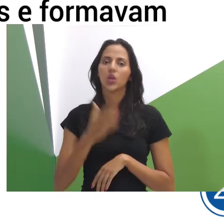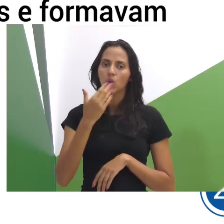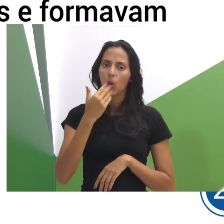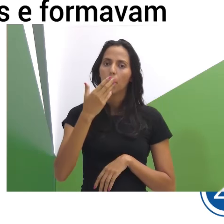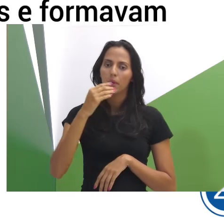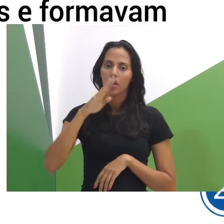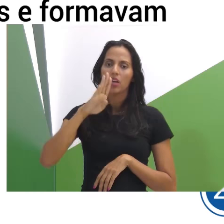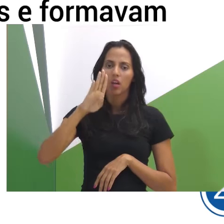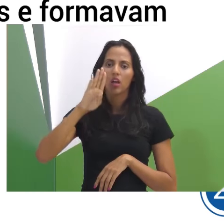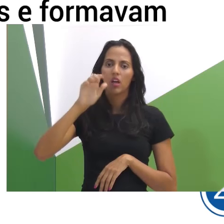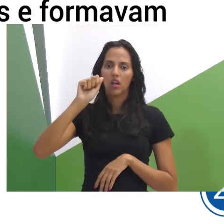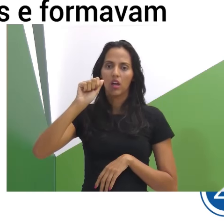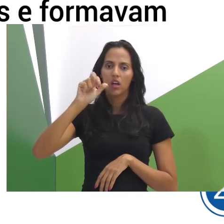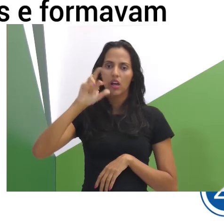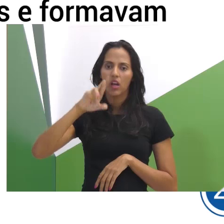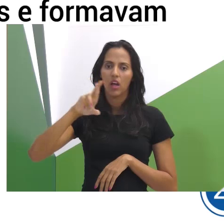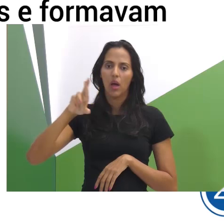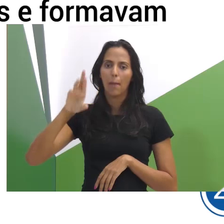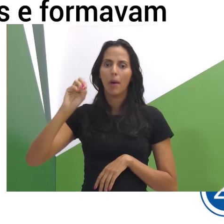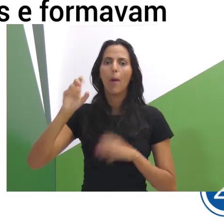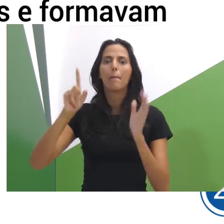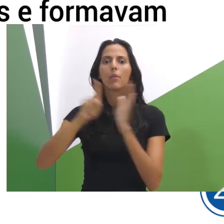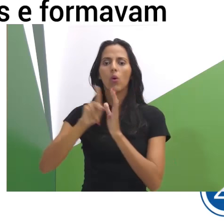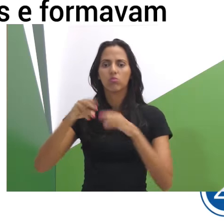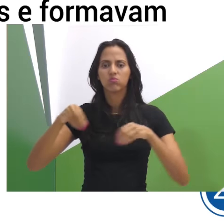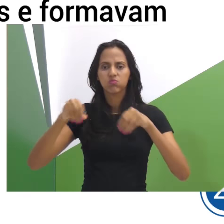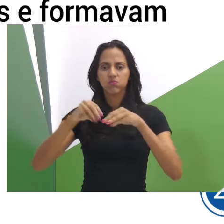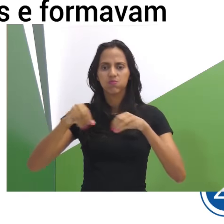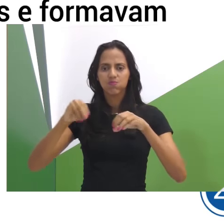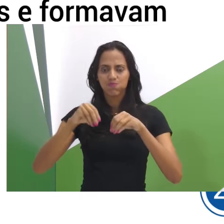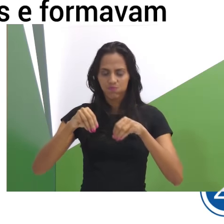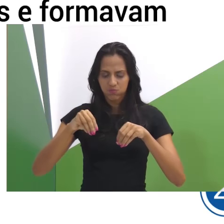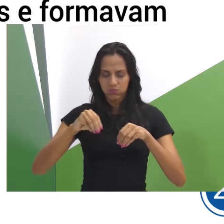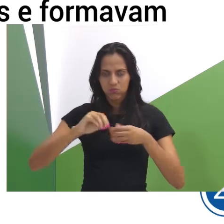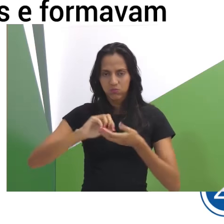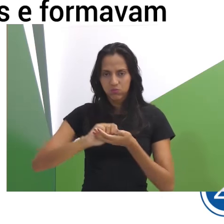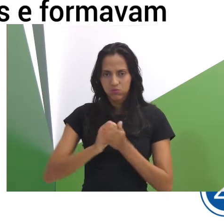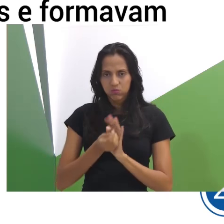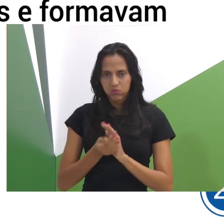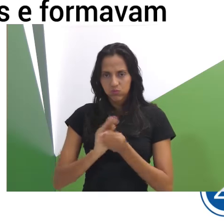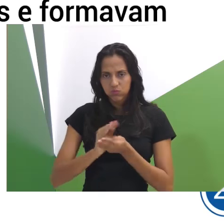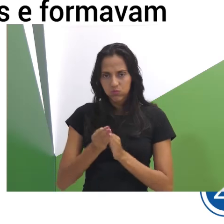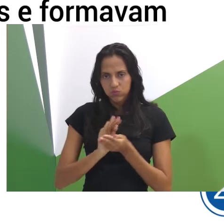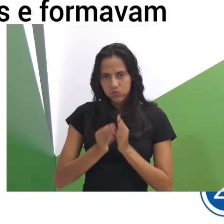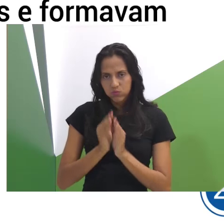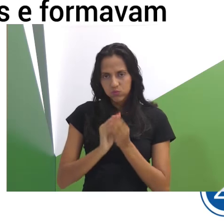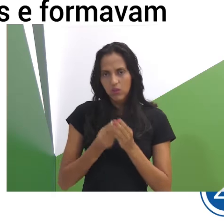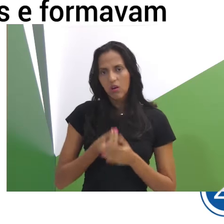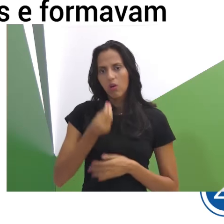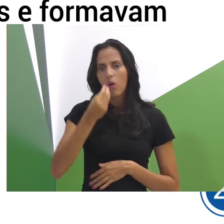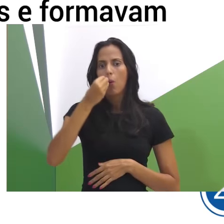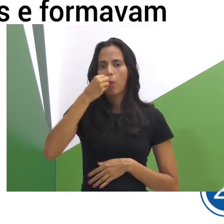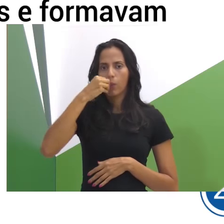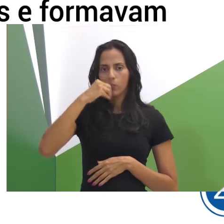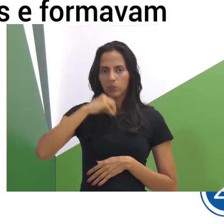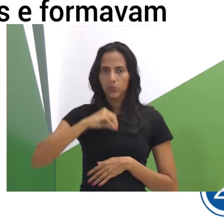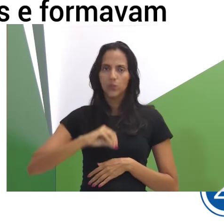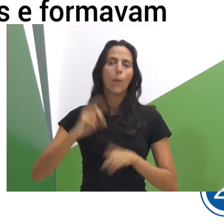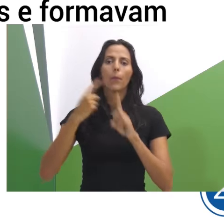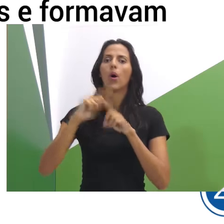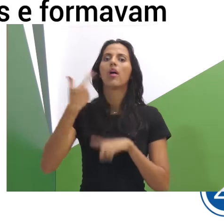muito a ver com a subnutrição do escravo. Não era nem porque ele queria se matar, ele comia porque ele estava muito mal